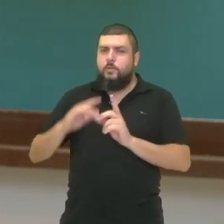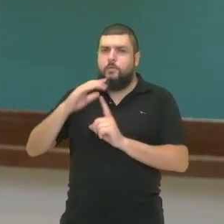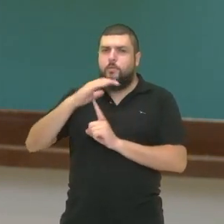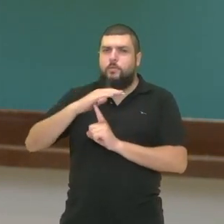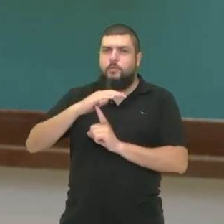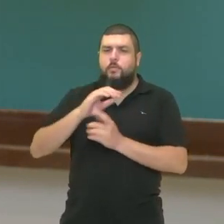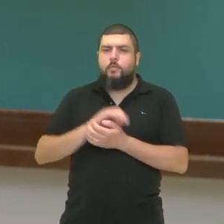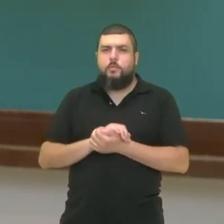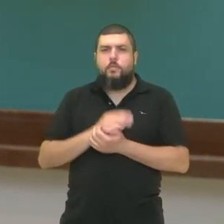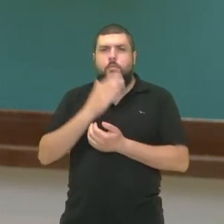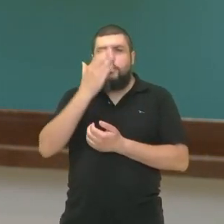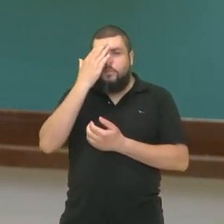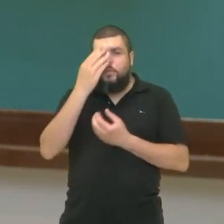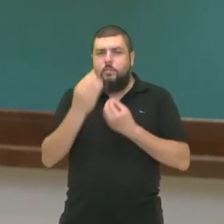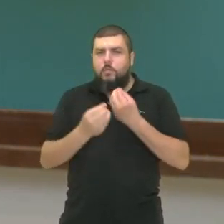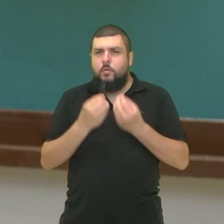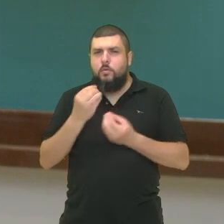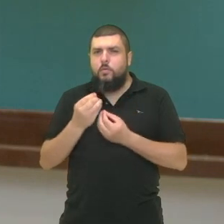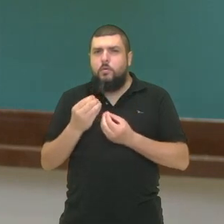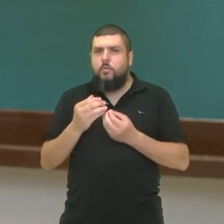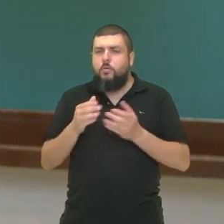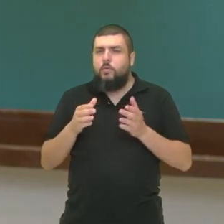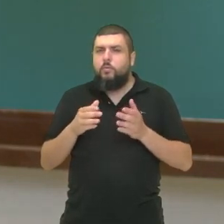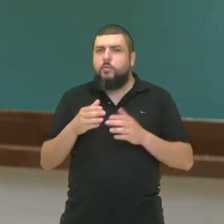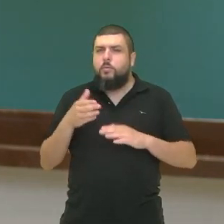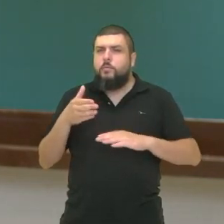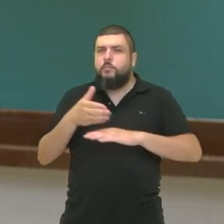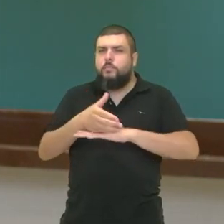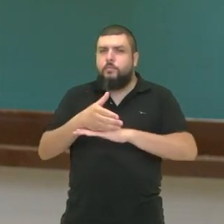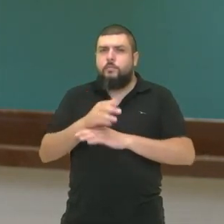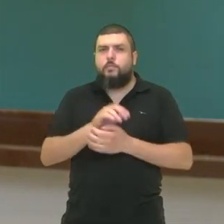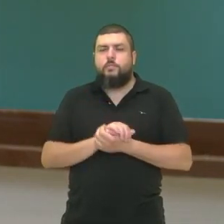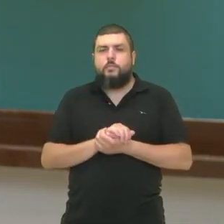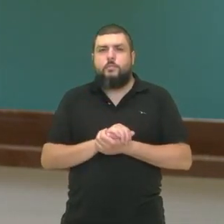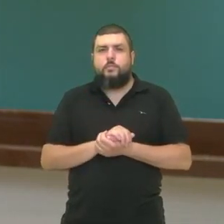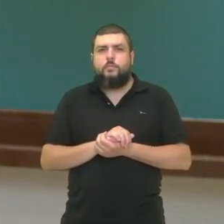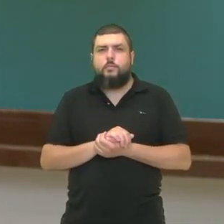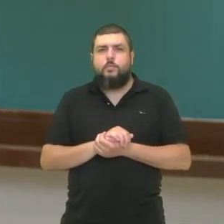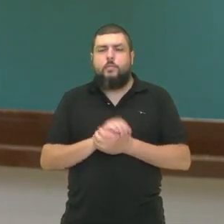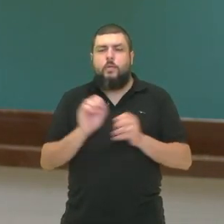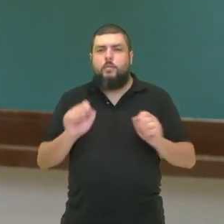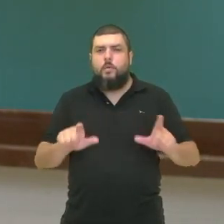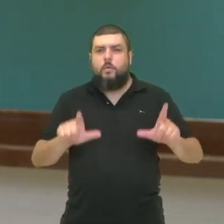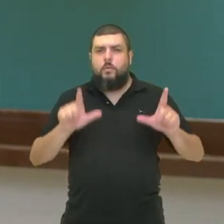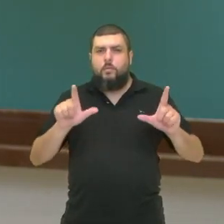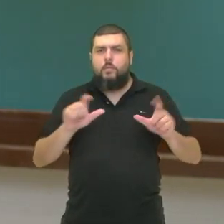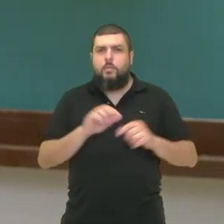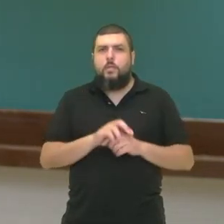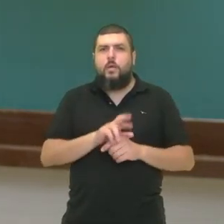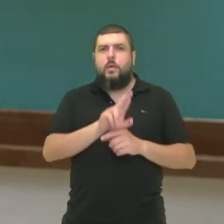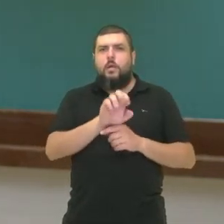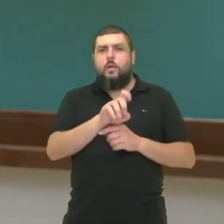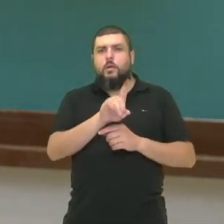sabe como acessar? Então, vamos relembrar. Você entra na página